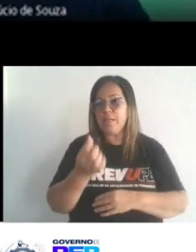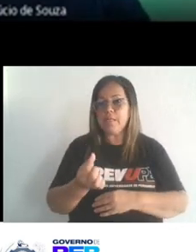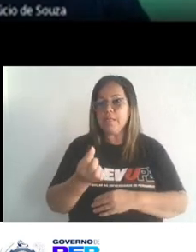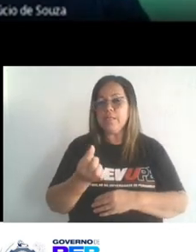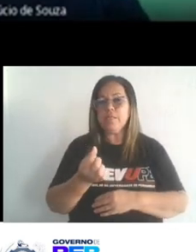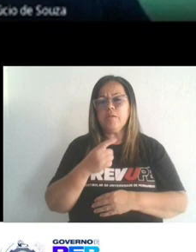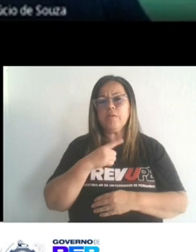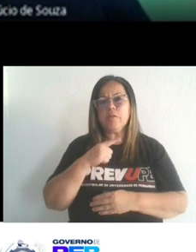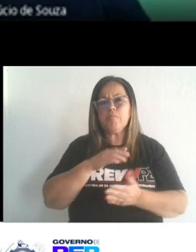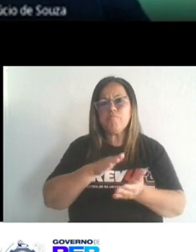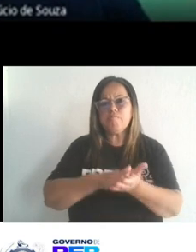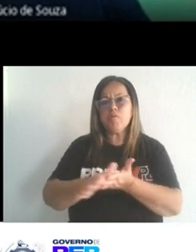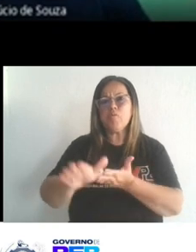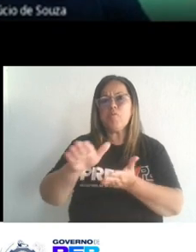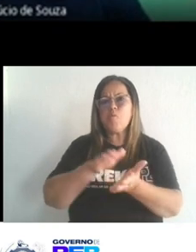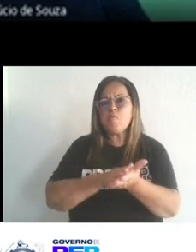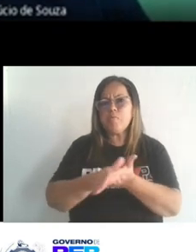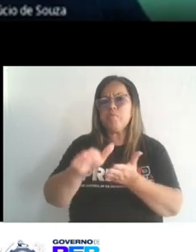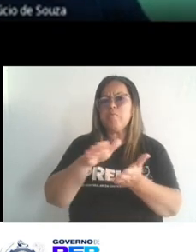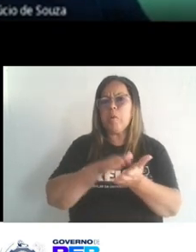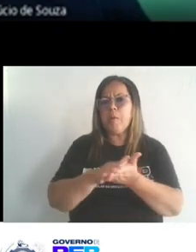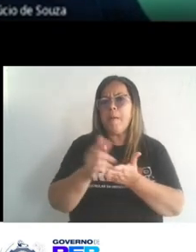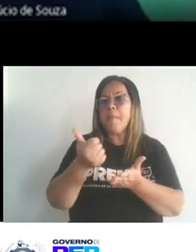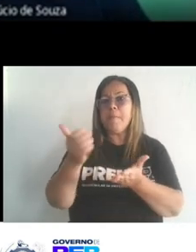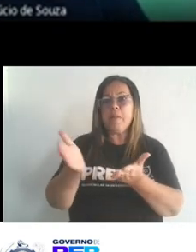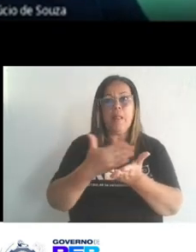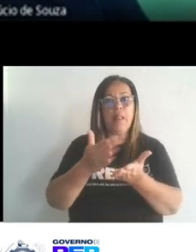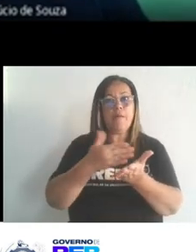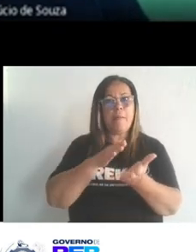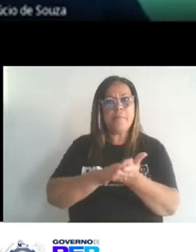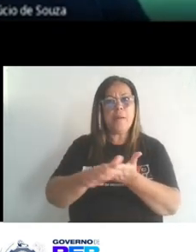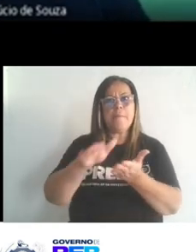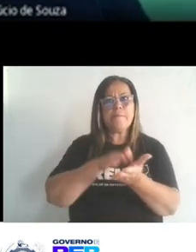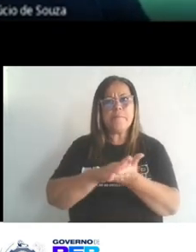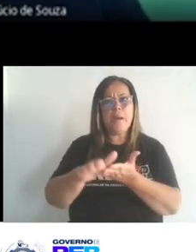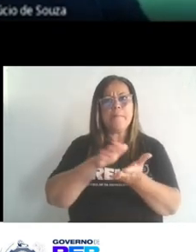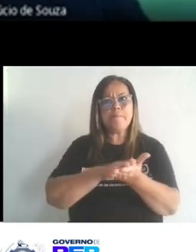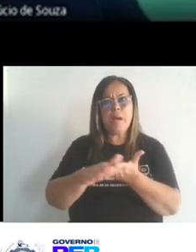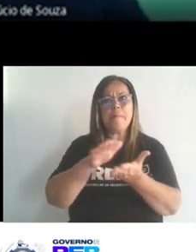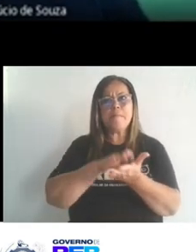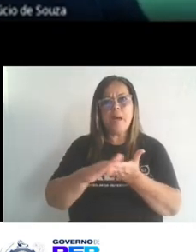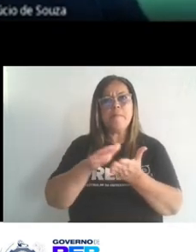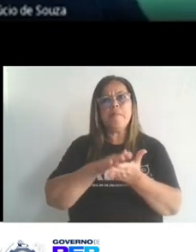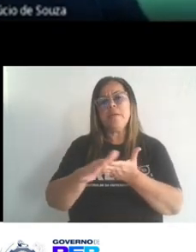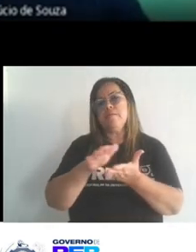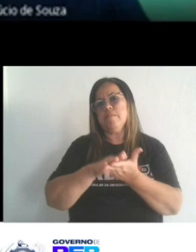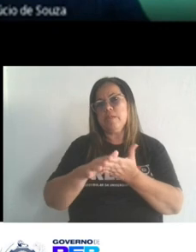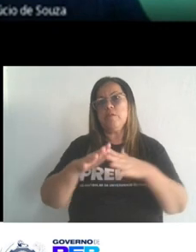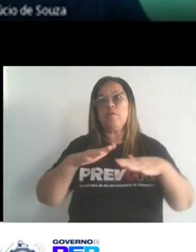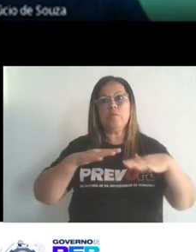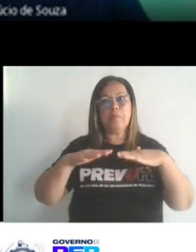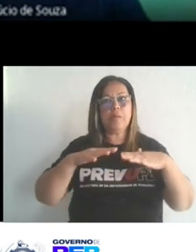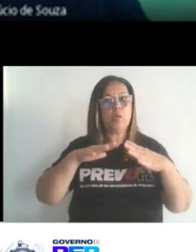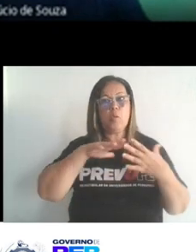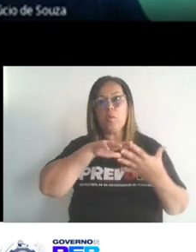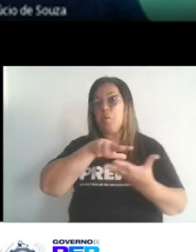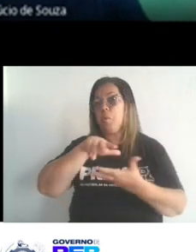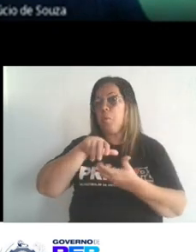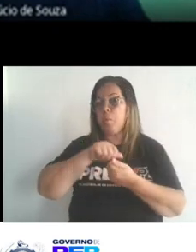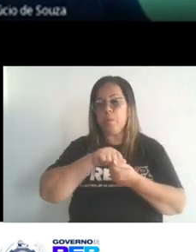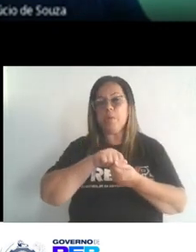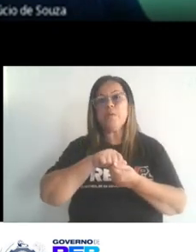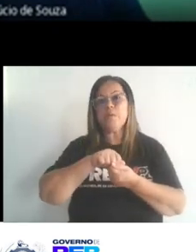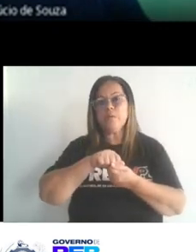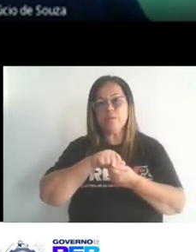os primeiros livros impressos desse movimento do mundo do mundo feito